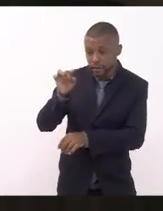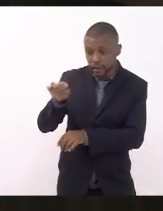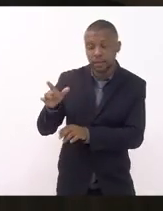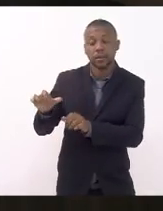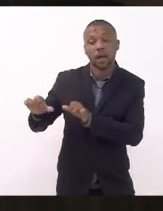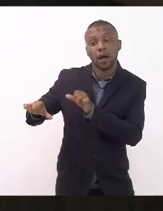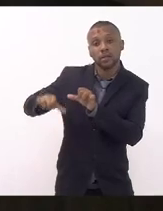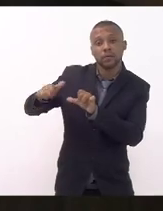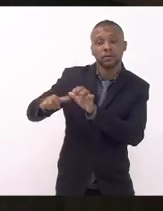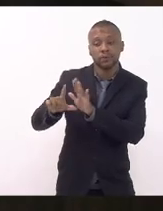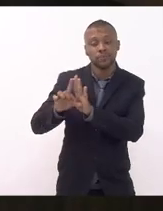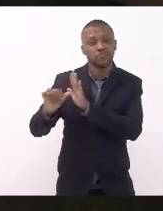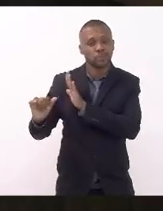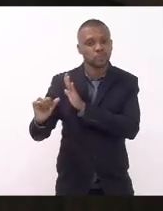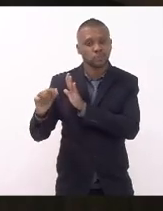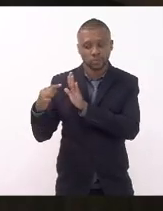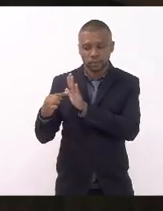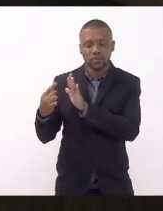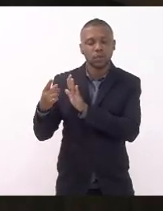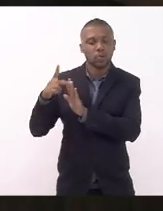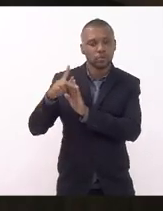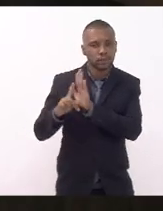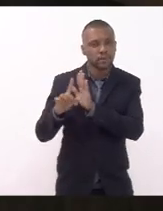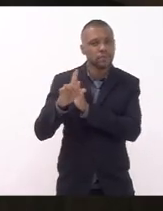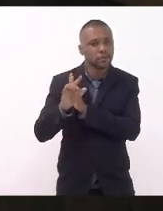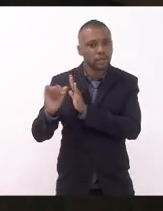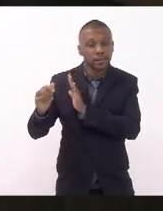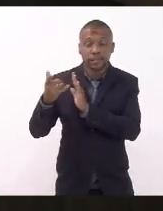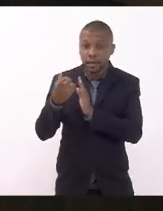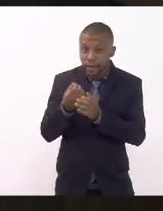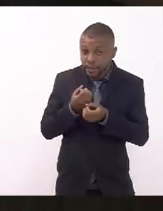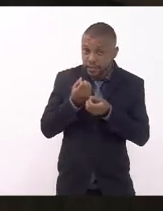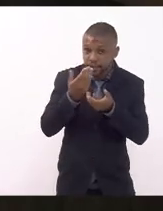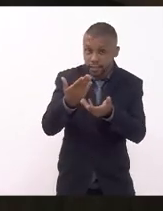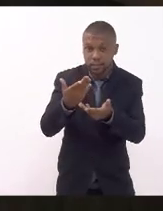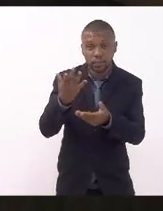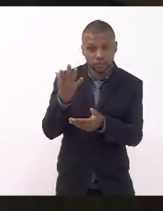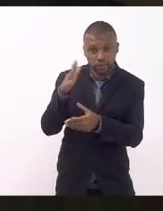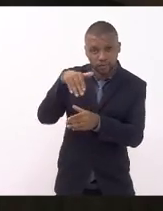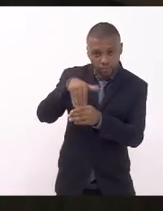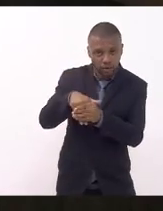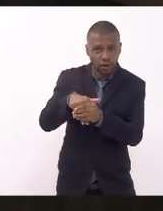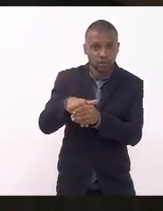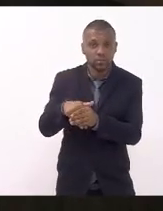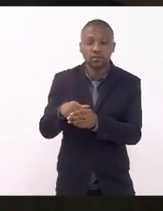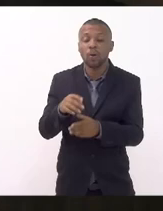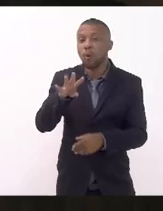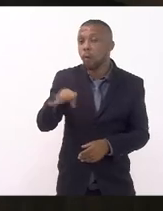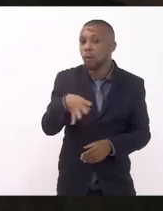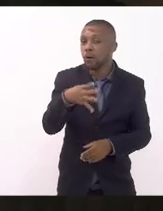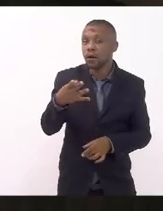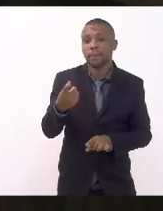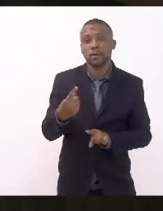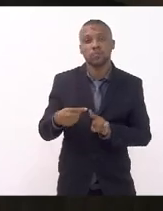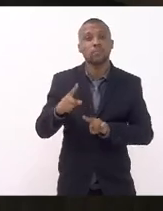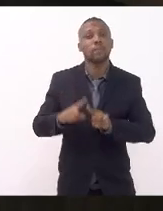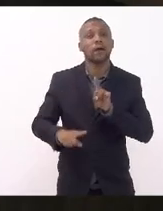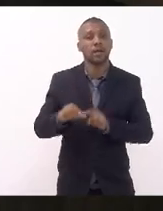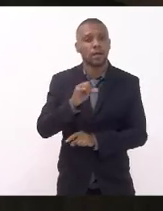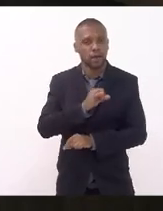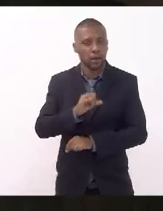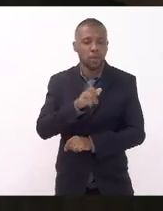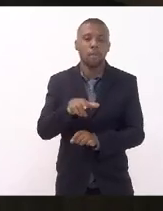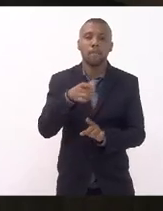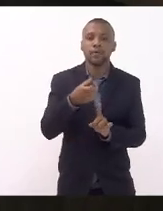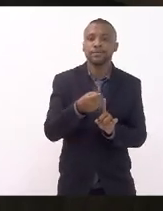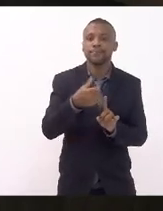objeto do projeto que está sendo agora objeto da declaração de voto, o Supera Rio passa a ser estendido também